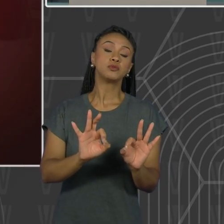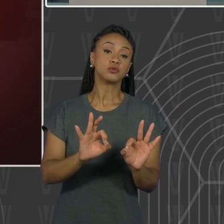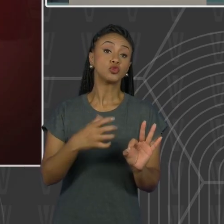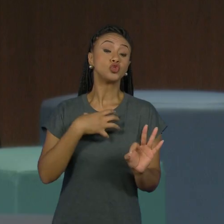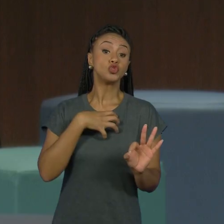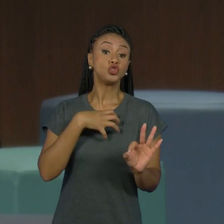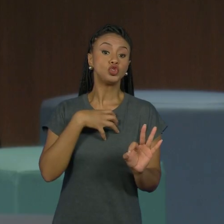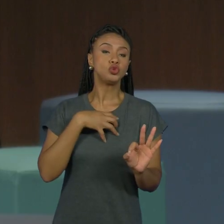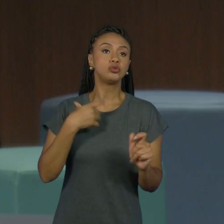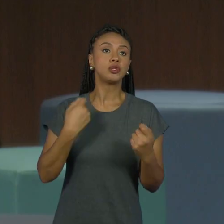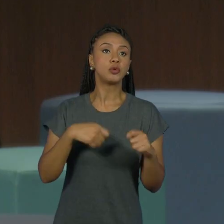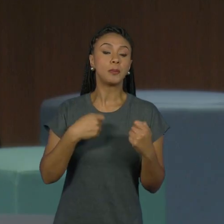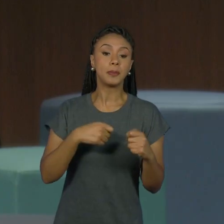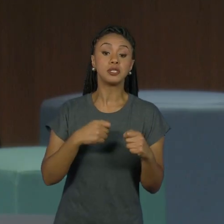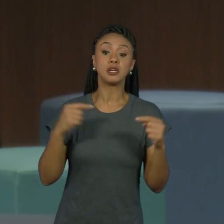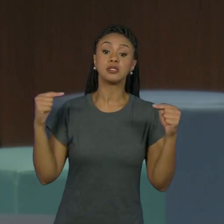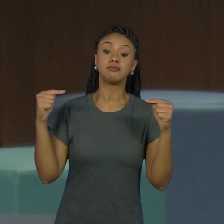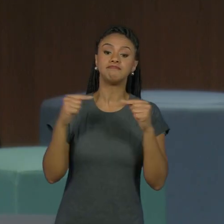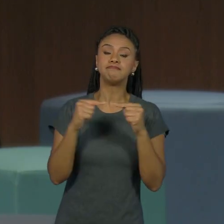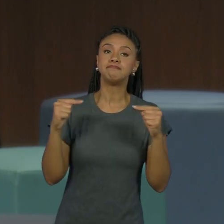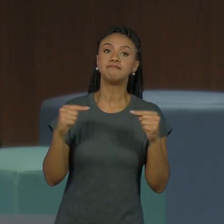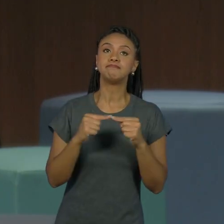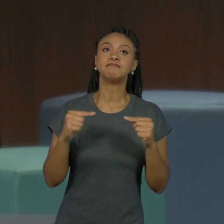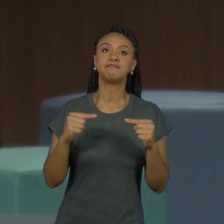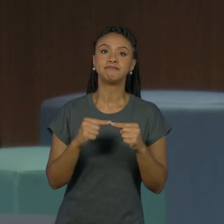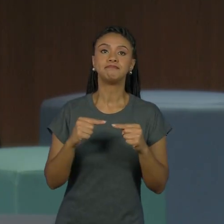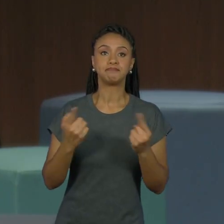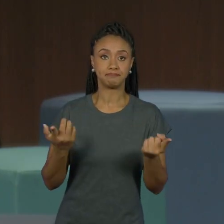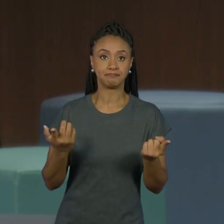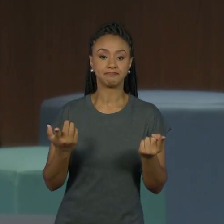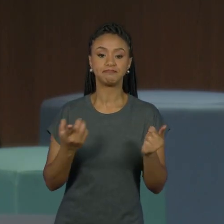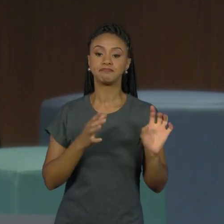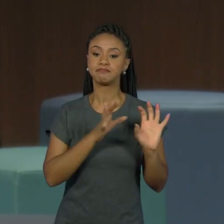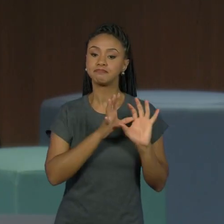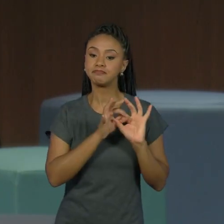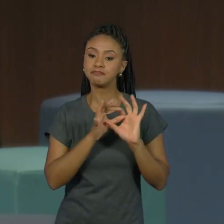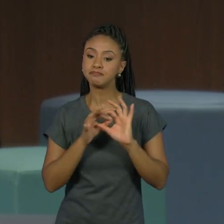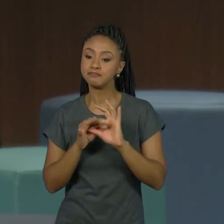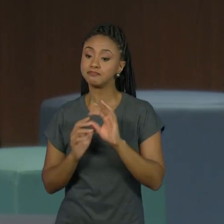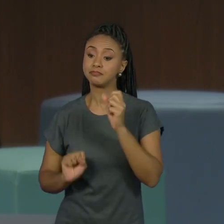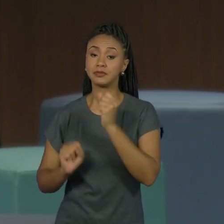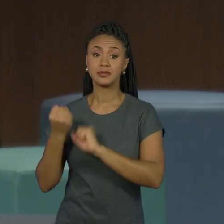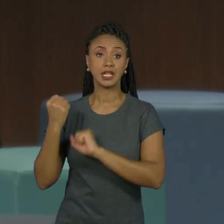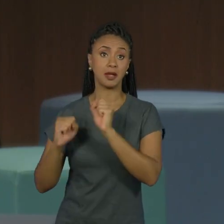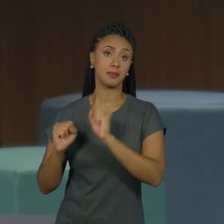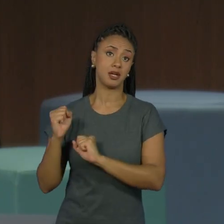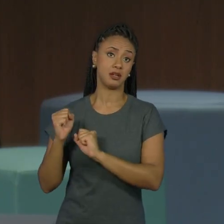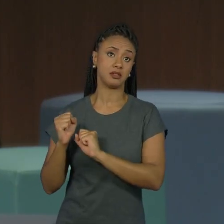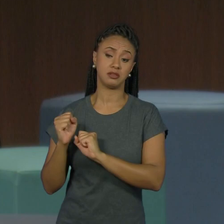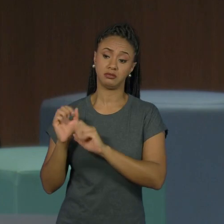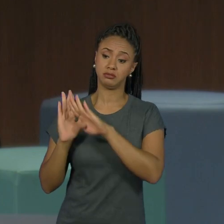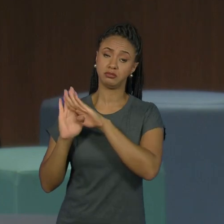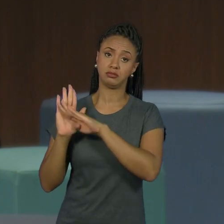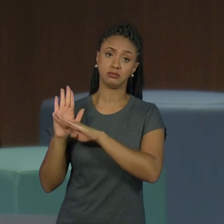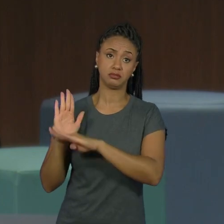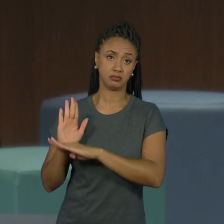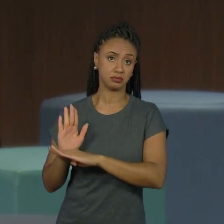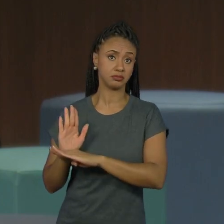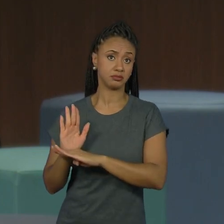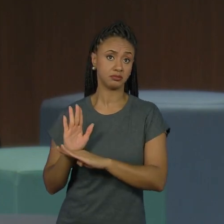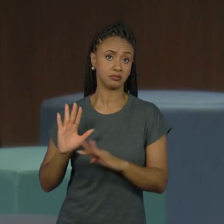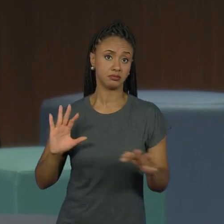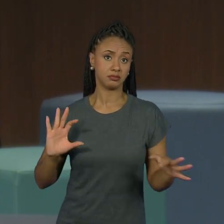coerente, e para princípios, lembra da missão e da visão? E para princípios que foram definidos, razões